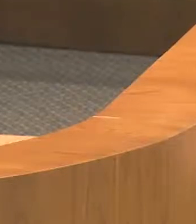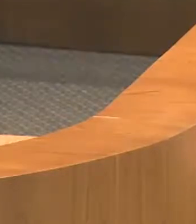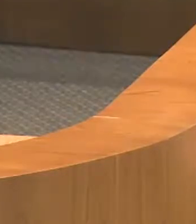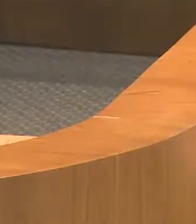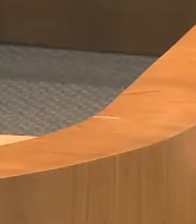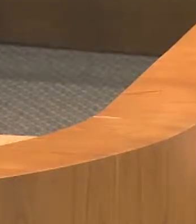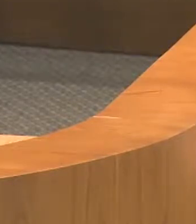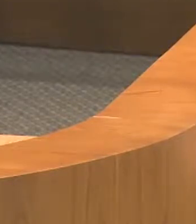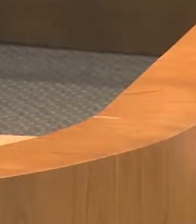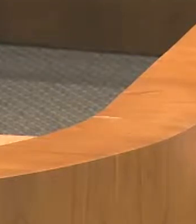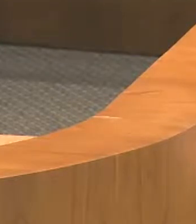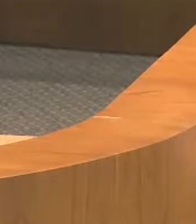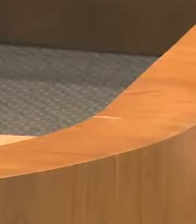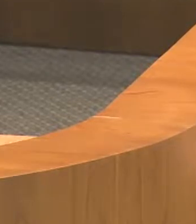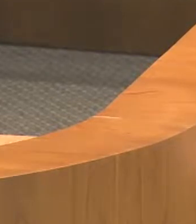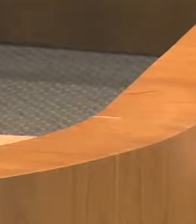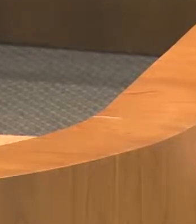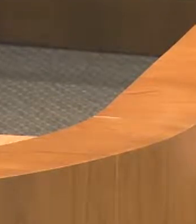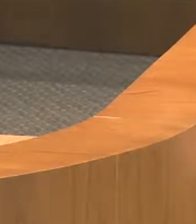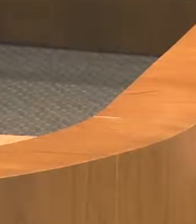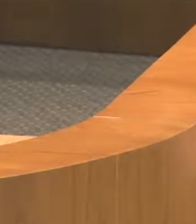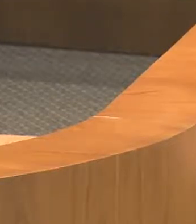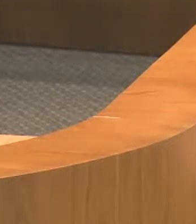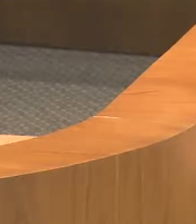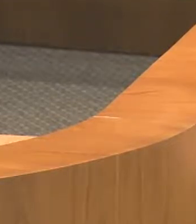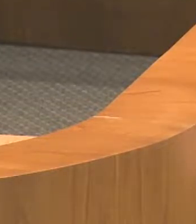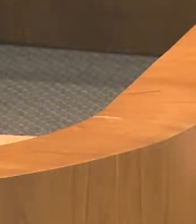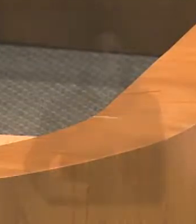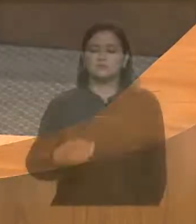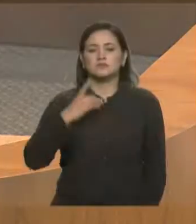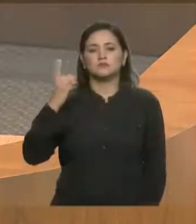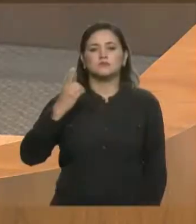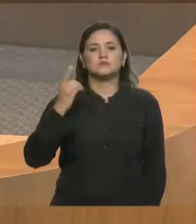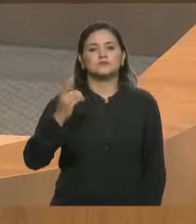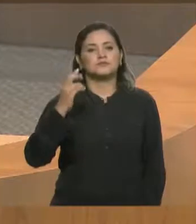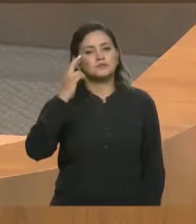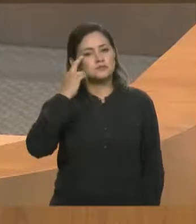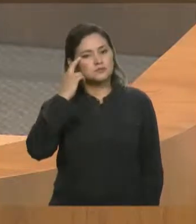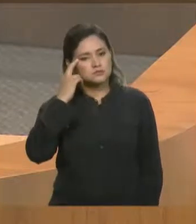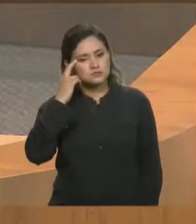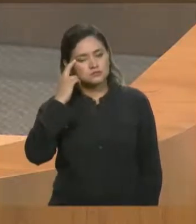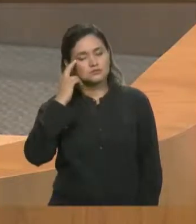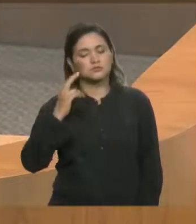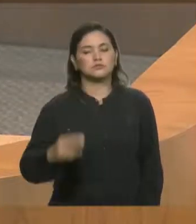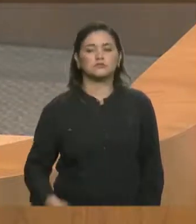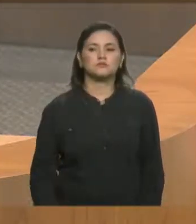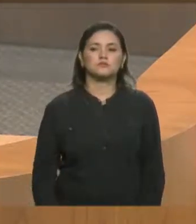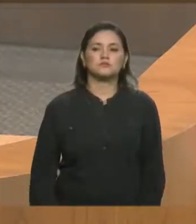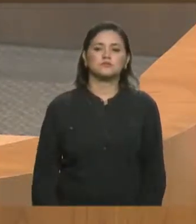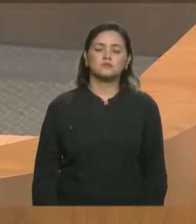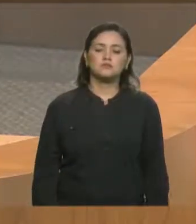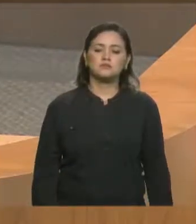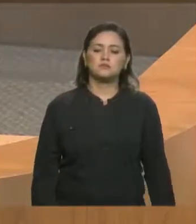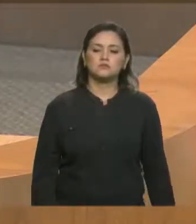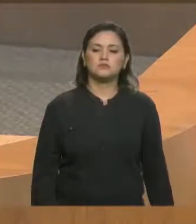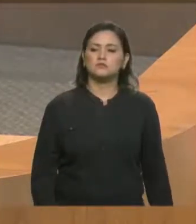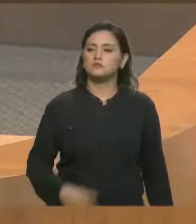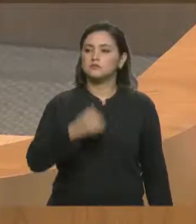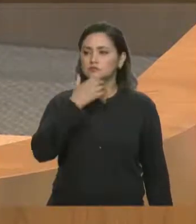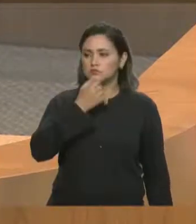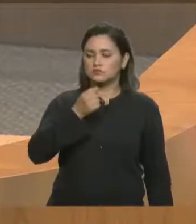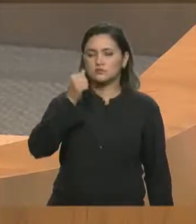Senhor presidente, deputado Roberto Costa, senhoras, senhores deputados,